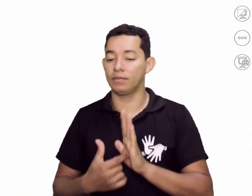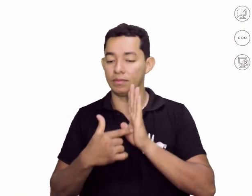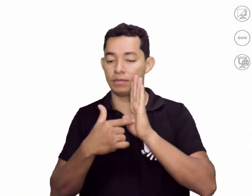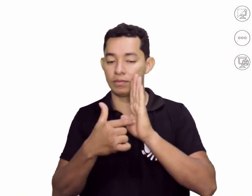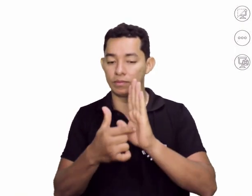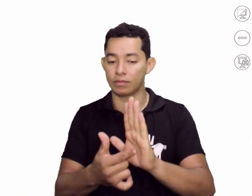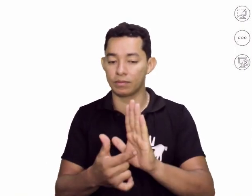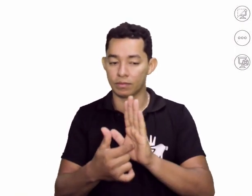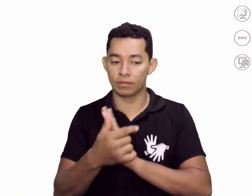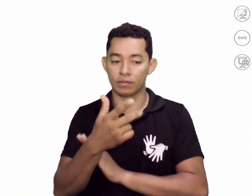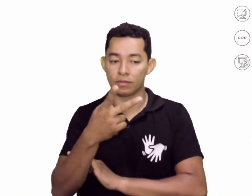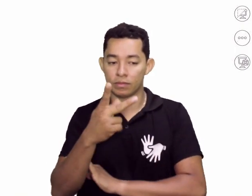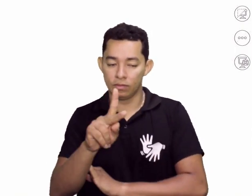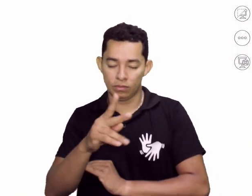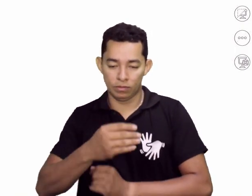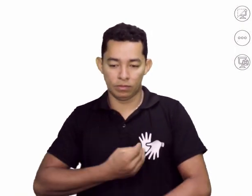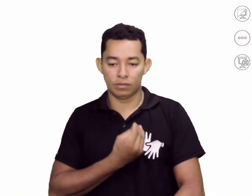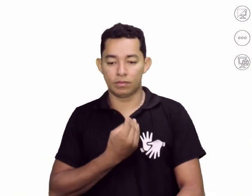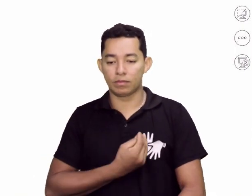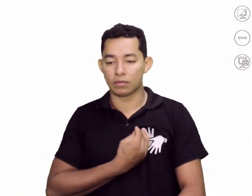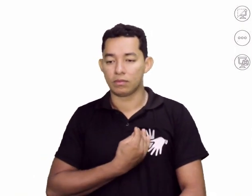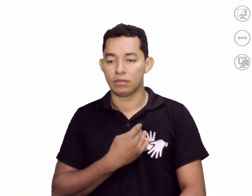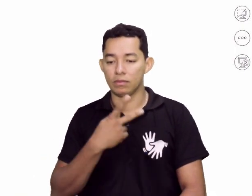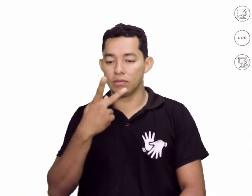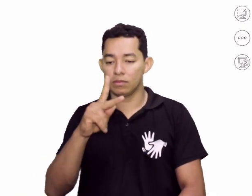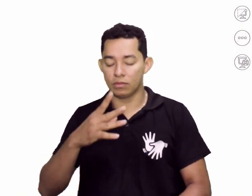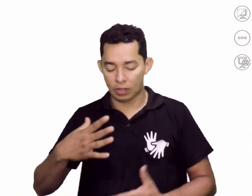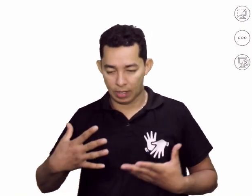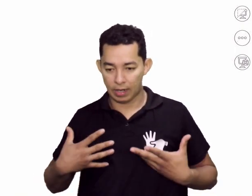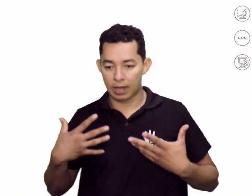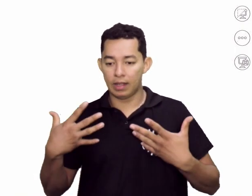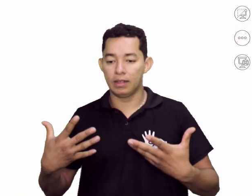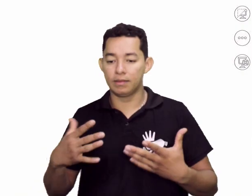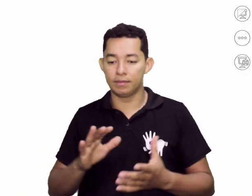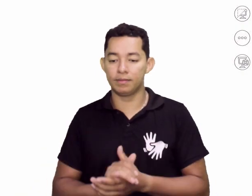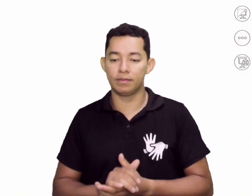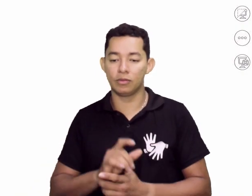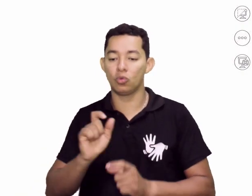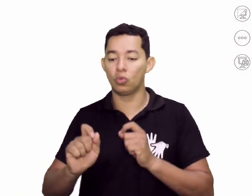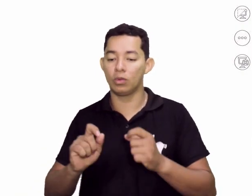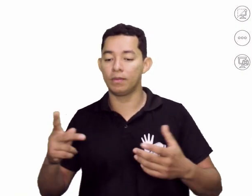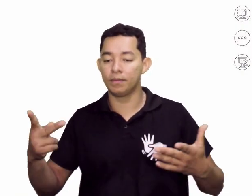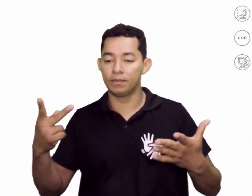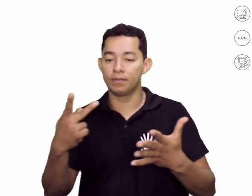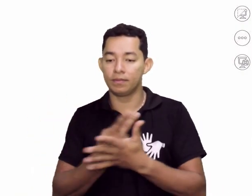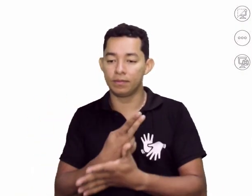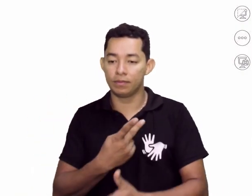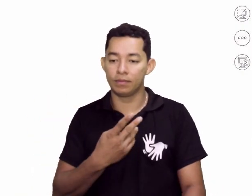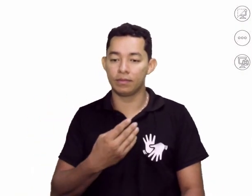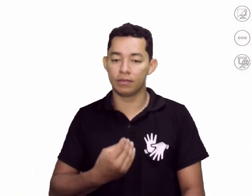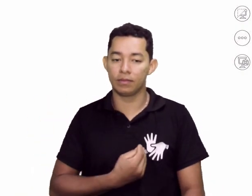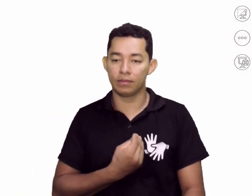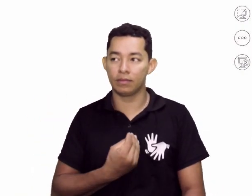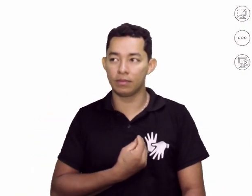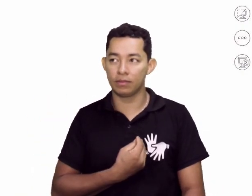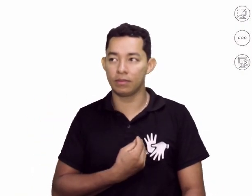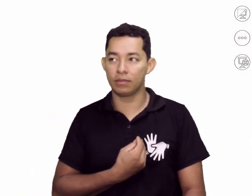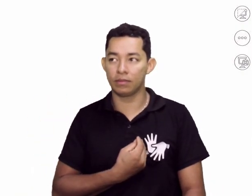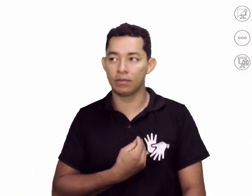demonstrar as suas vivências, as suas satisfações, o que está acontecendo na vida do mundo. Então, a